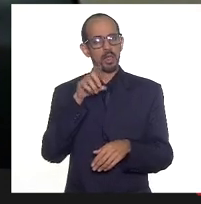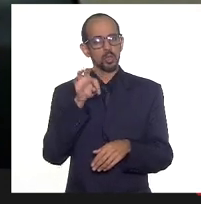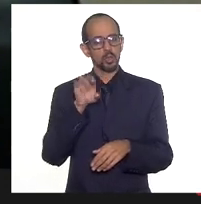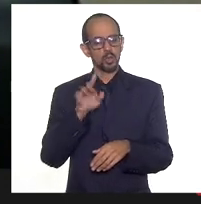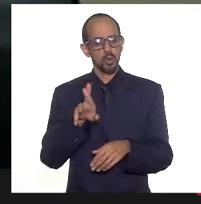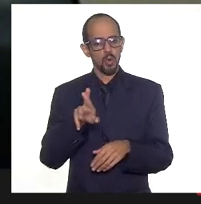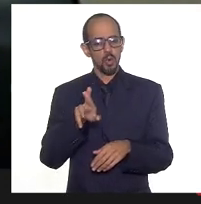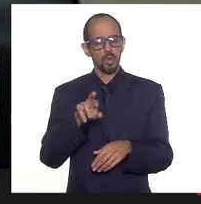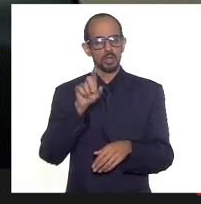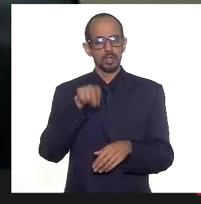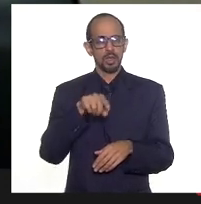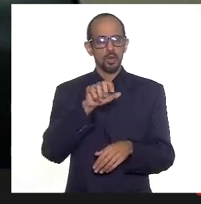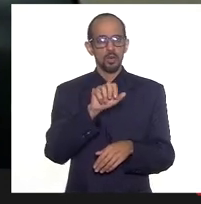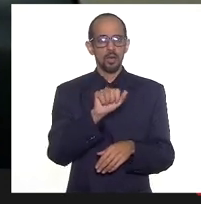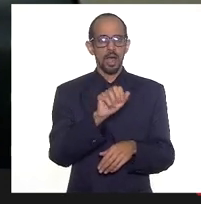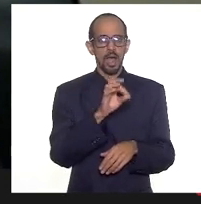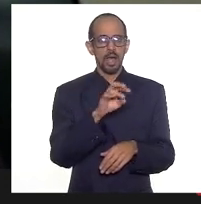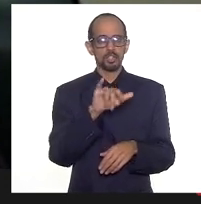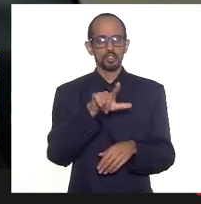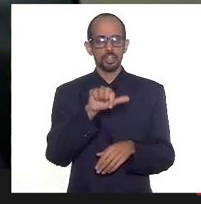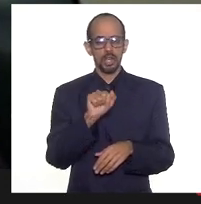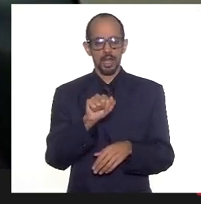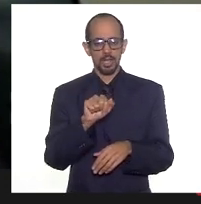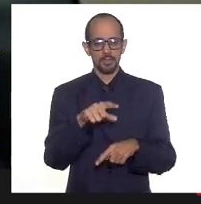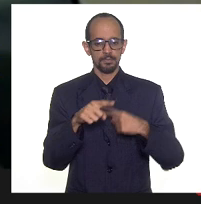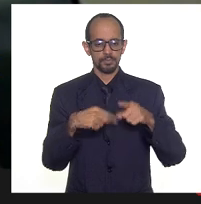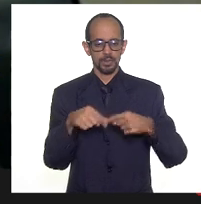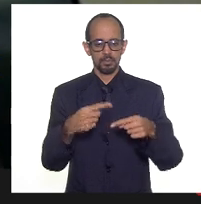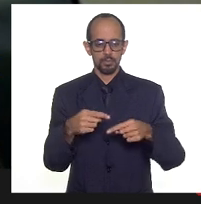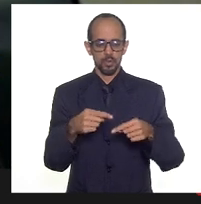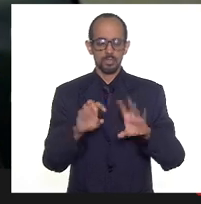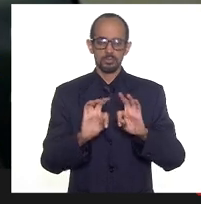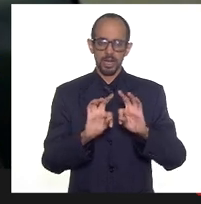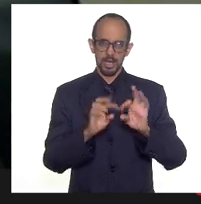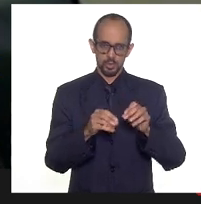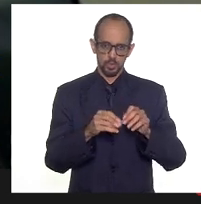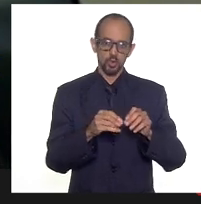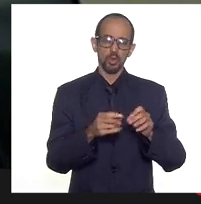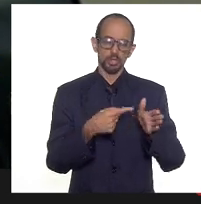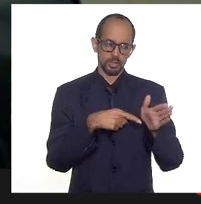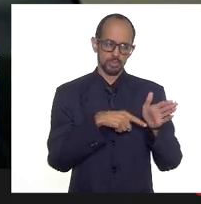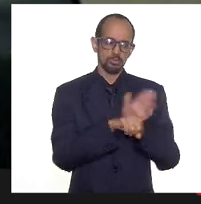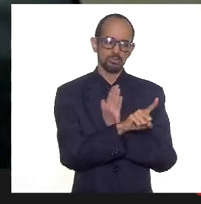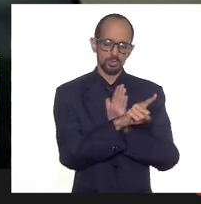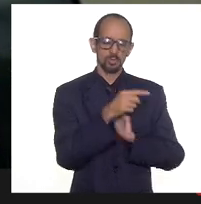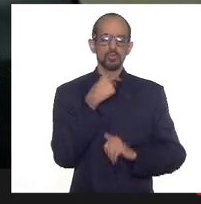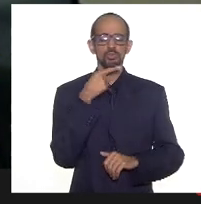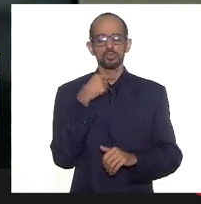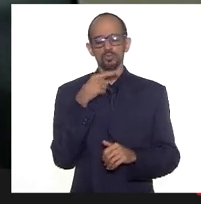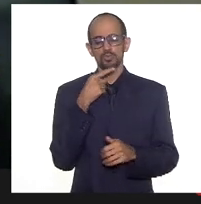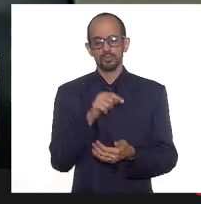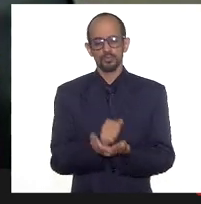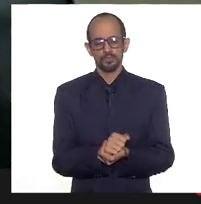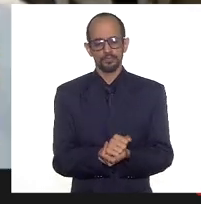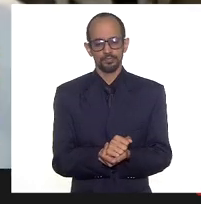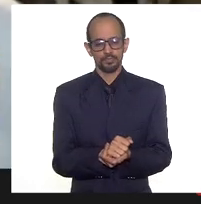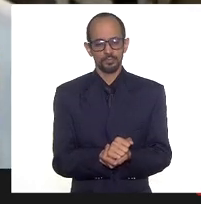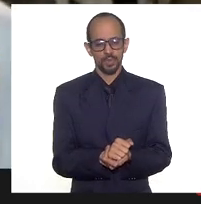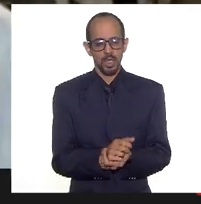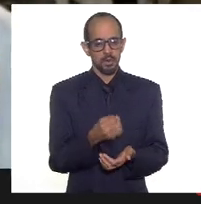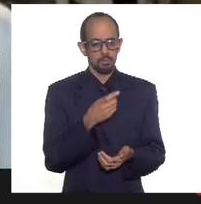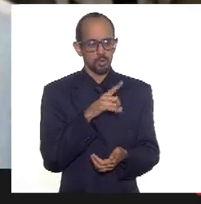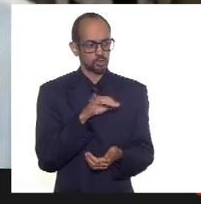deputado Átila Nunes, e em seguida abrir aí para todas as indagações. Deputado Átila Nunes. Bom